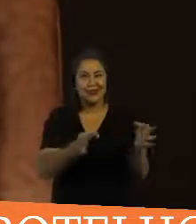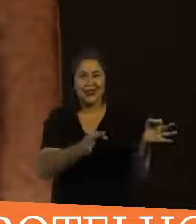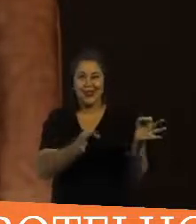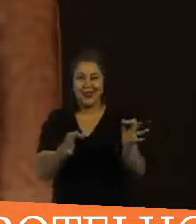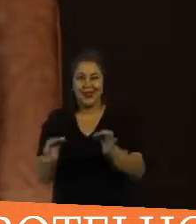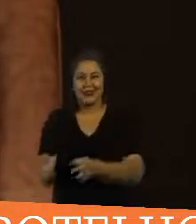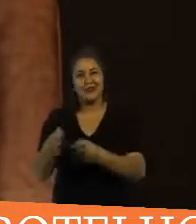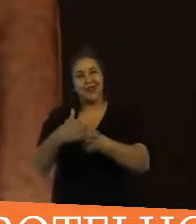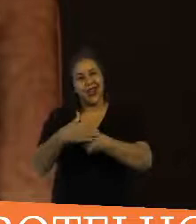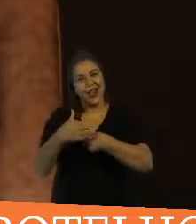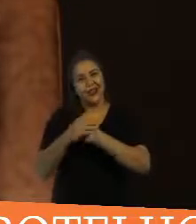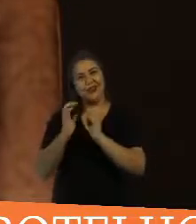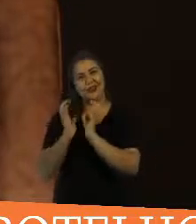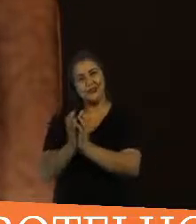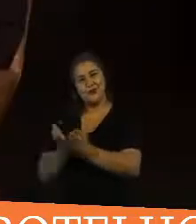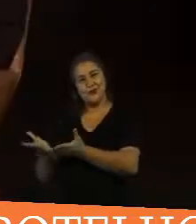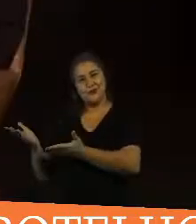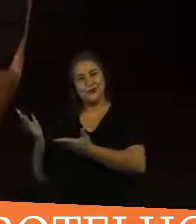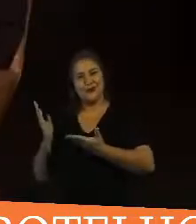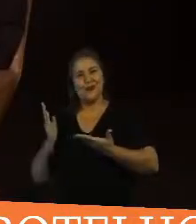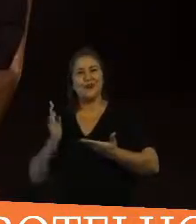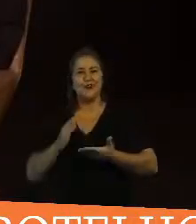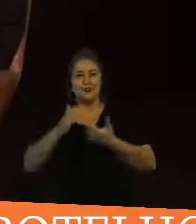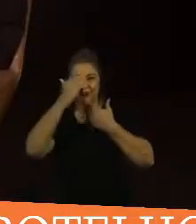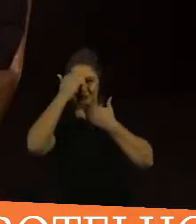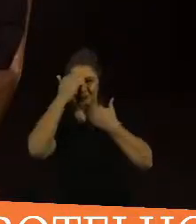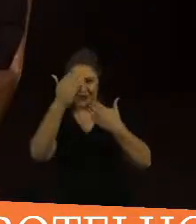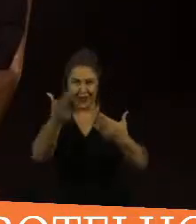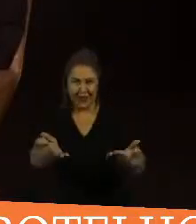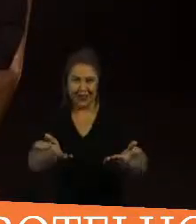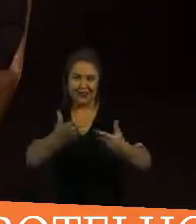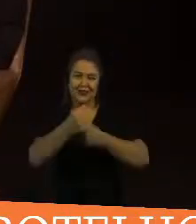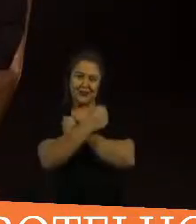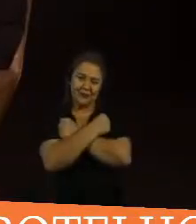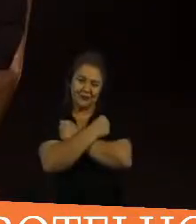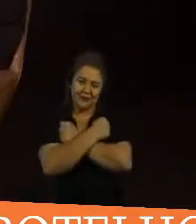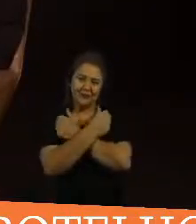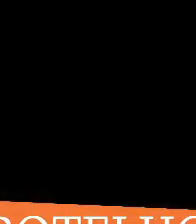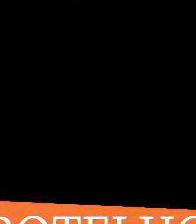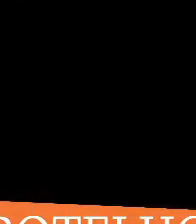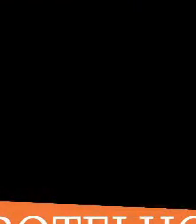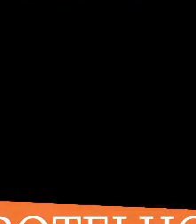e pelo carinho sempre com o Grupo Os Menestréis. Muito obrigada e um grande abraço.